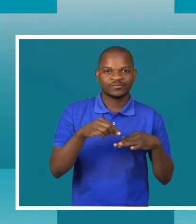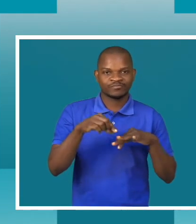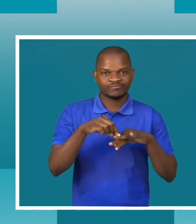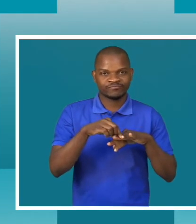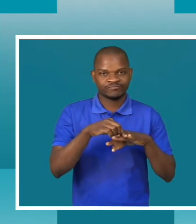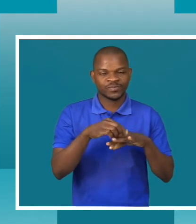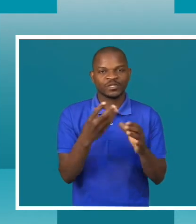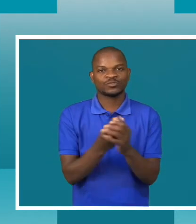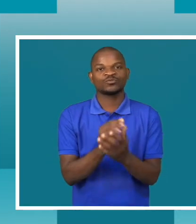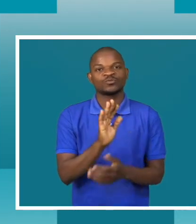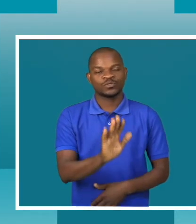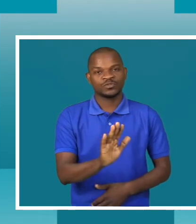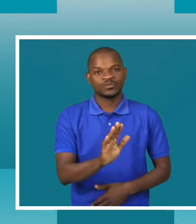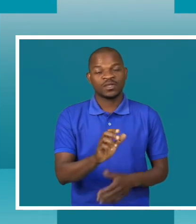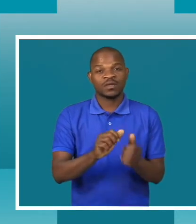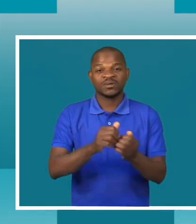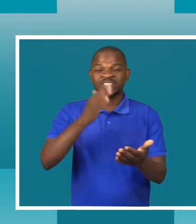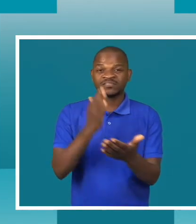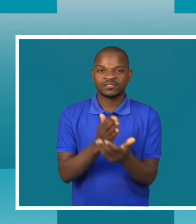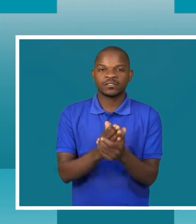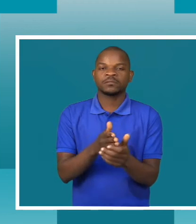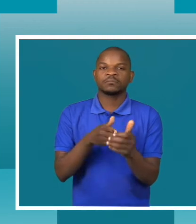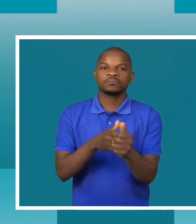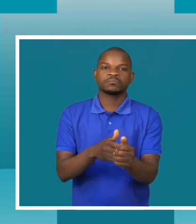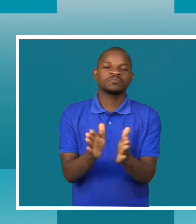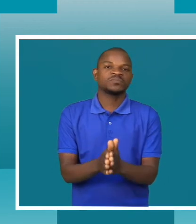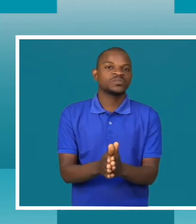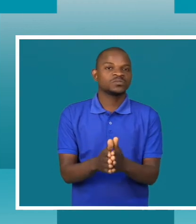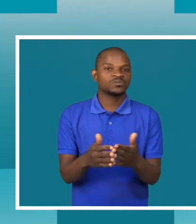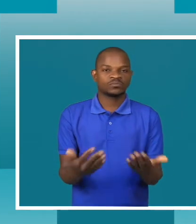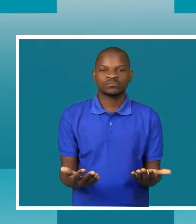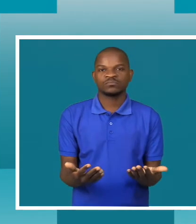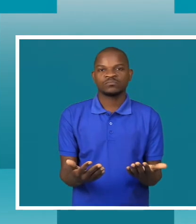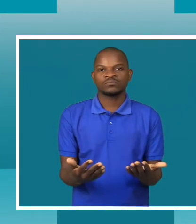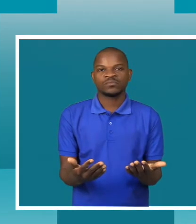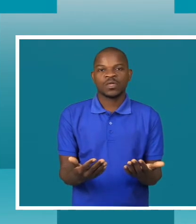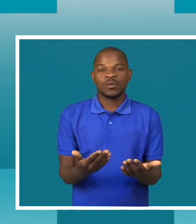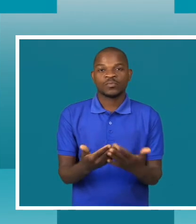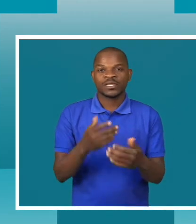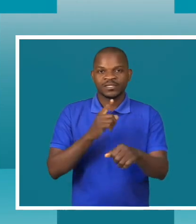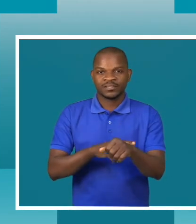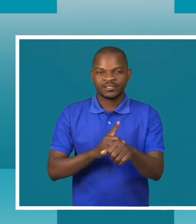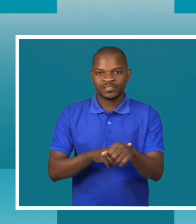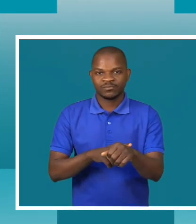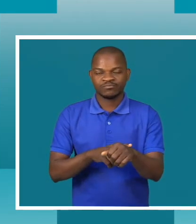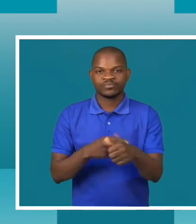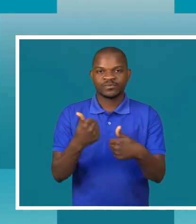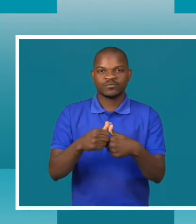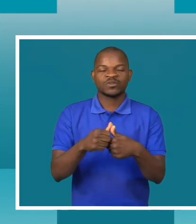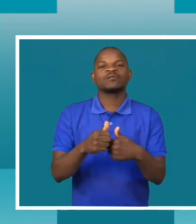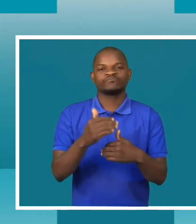Daí, não chega a ponto de me casar. Naquele momento, estamos já namoradas, tudo bem.